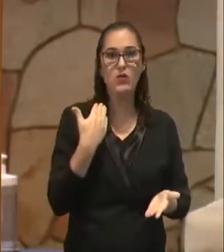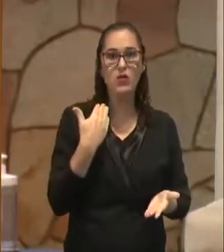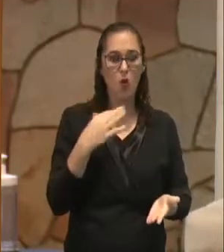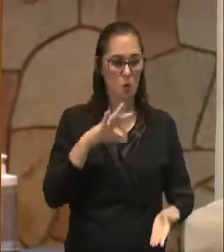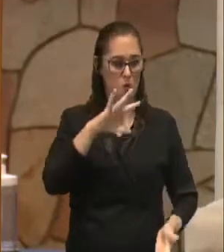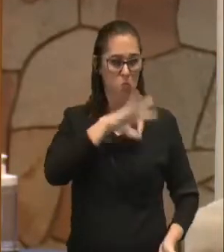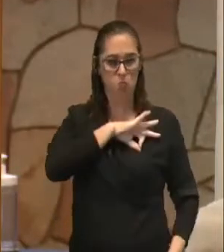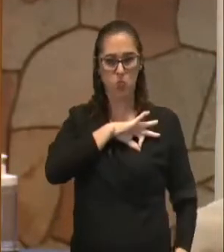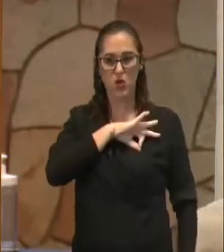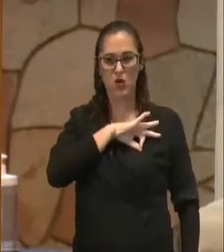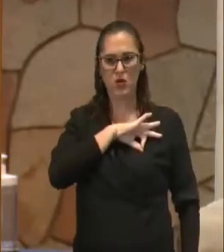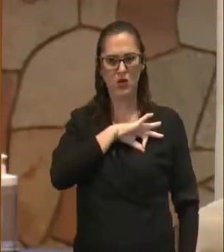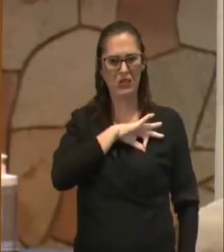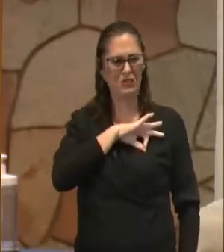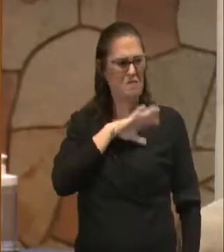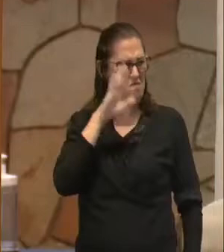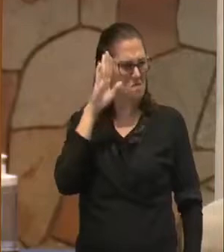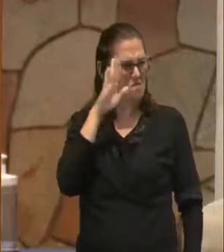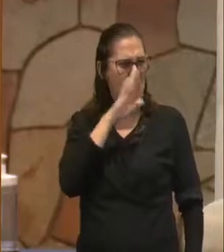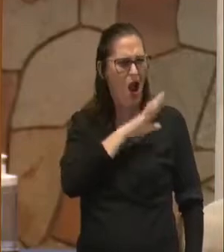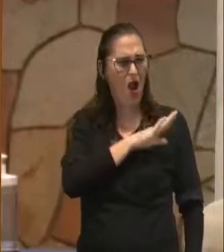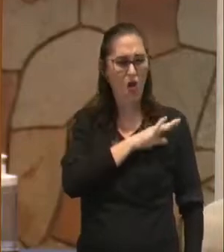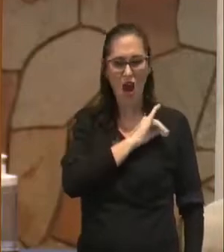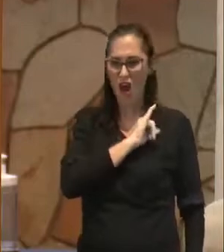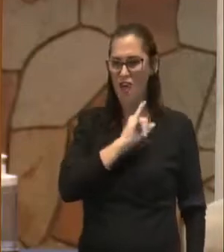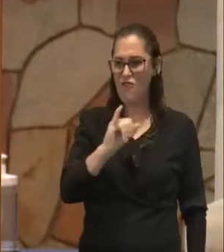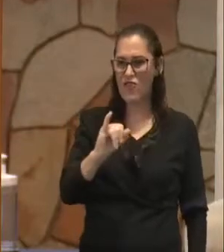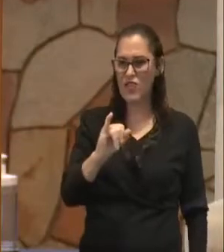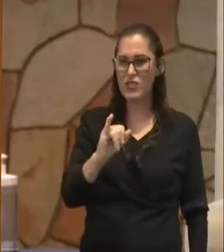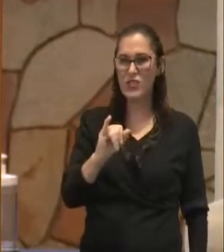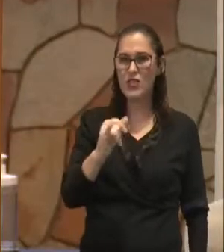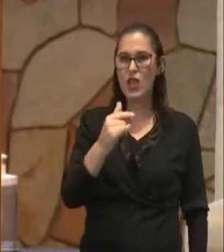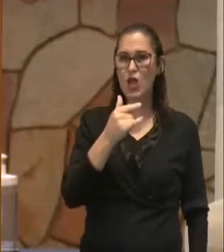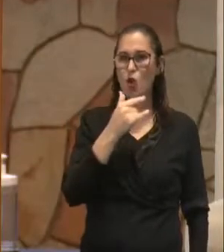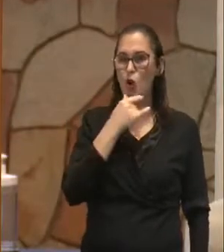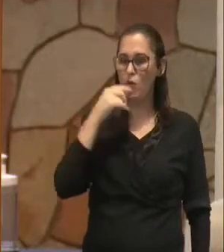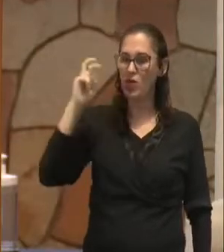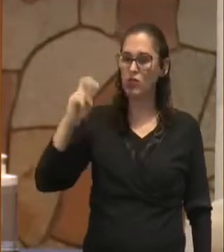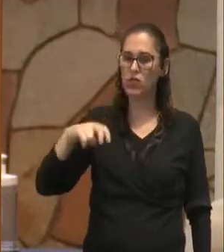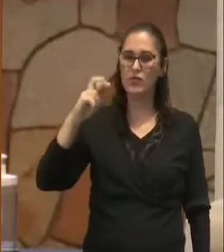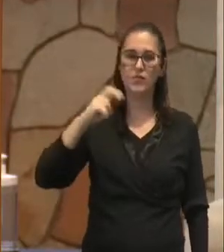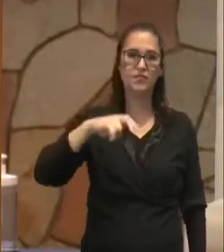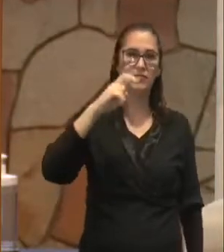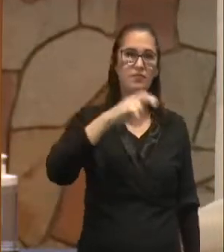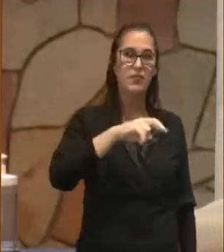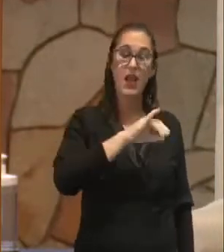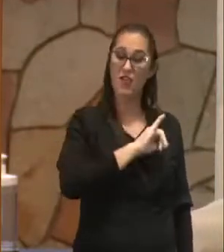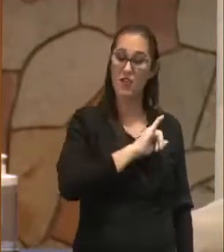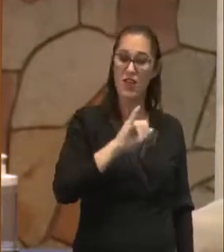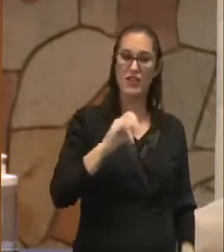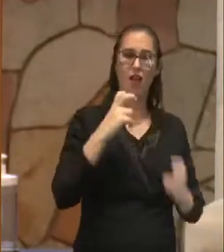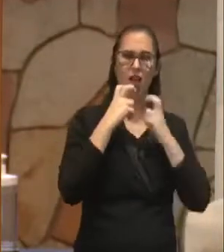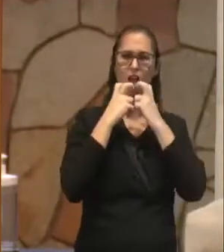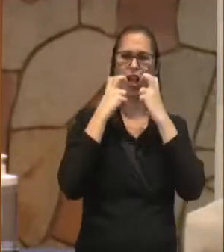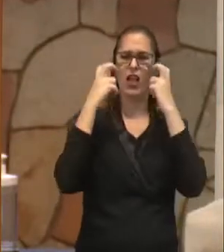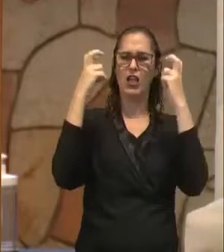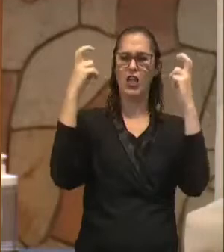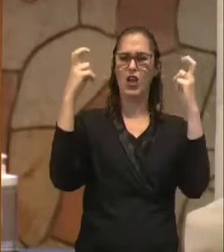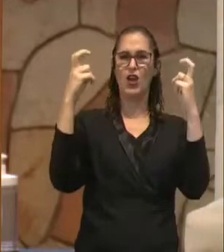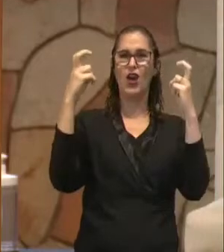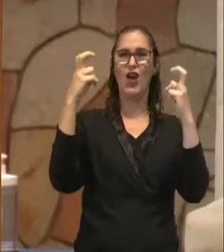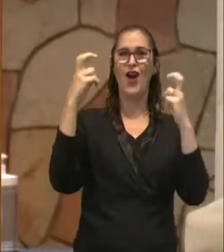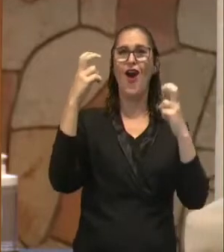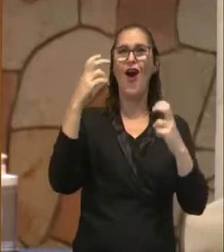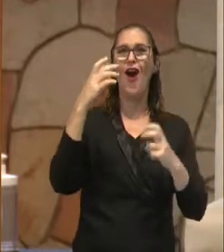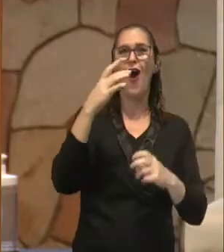policial, que era mau, avisa que enquanto aquele homem caminha, ele anuncia em alta voz: homem